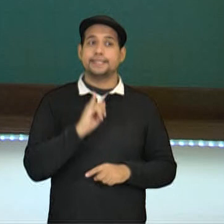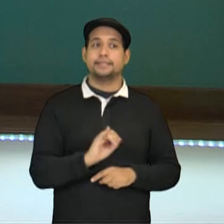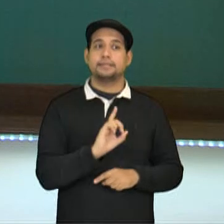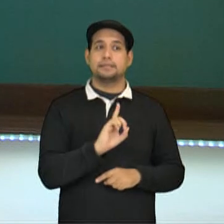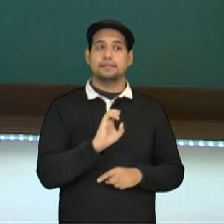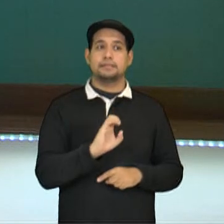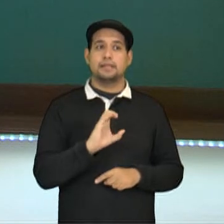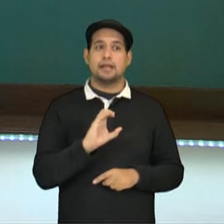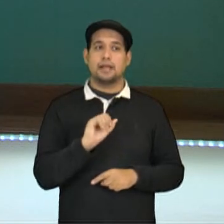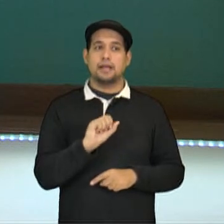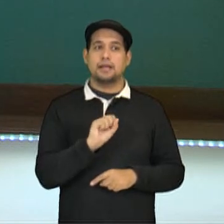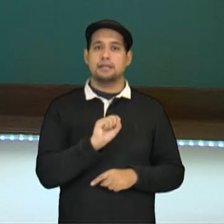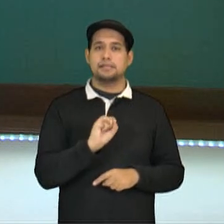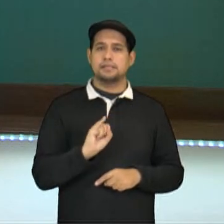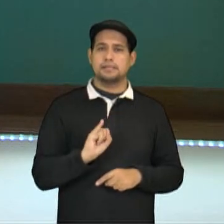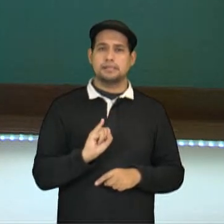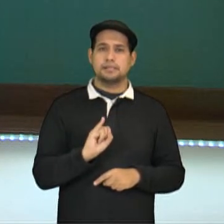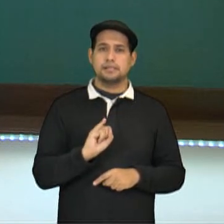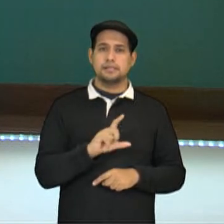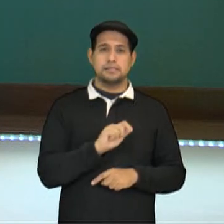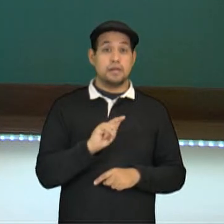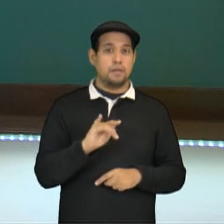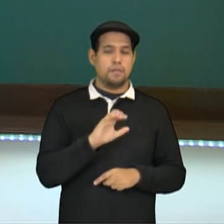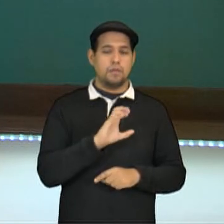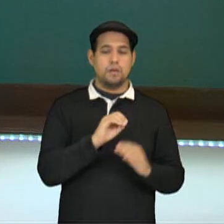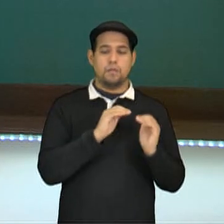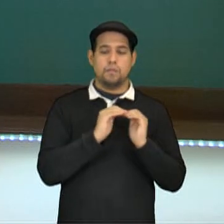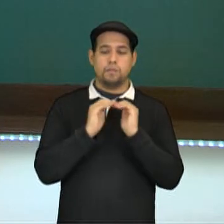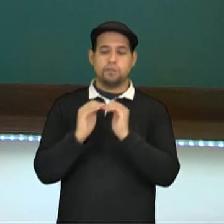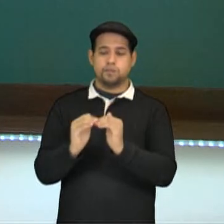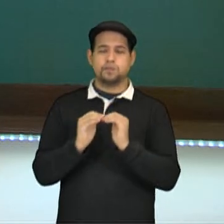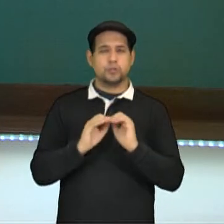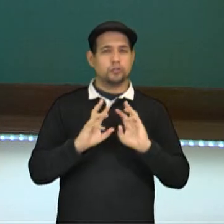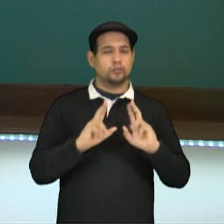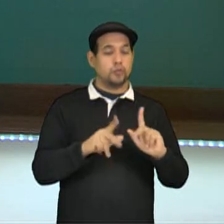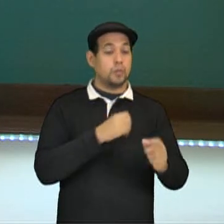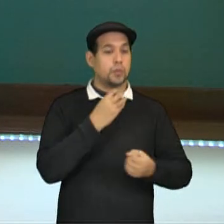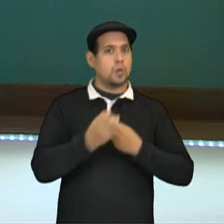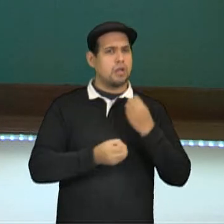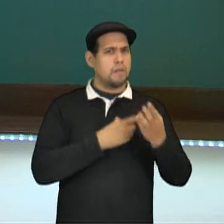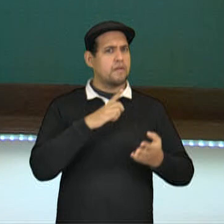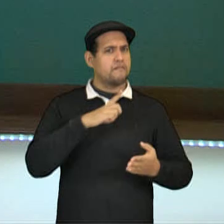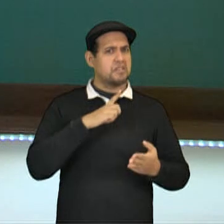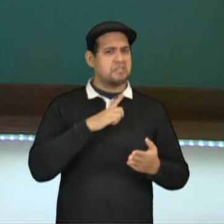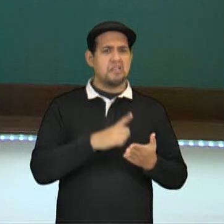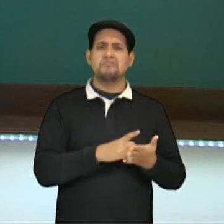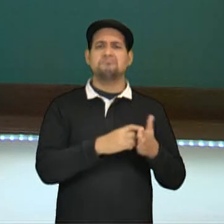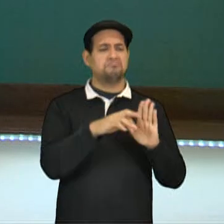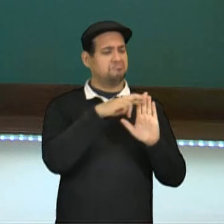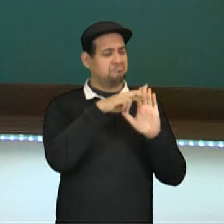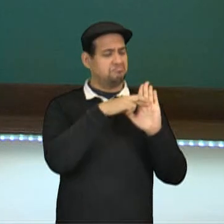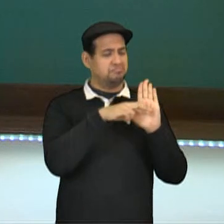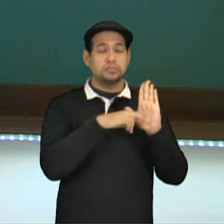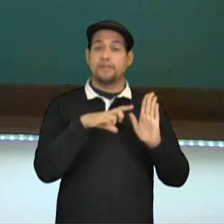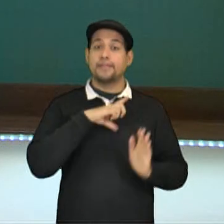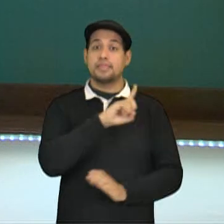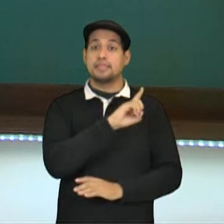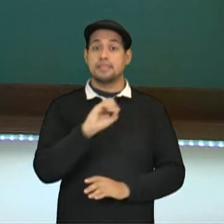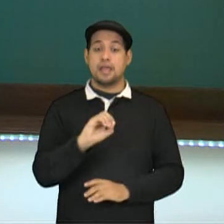decassílabo, o poema todo ele vai seguir esse rigor. O poema todo, todos os versos vão ter